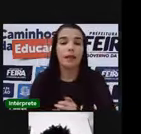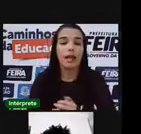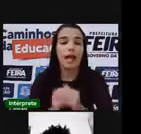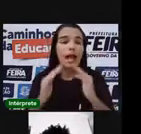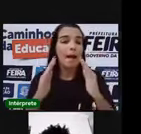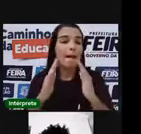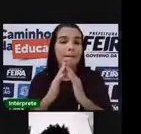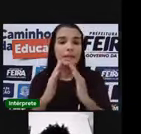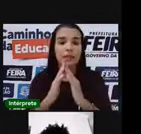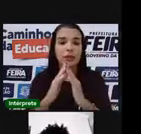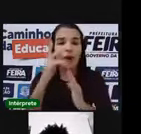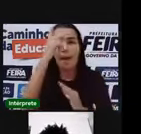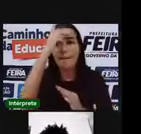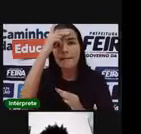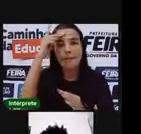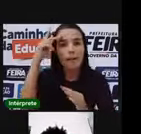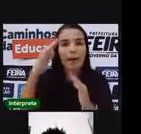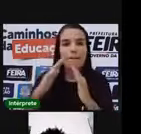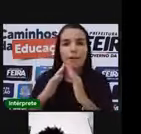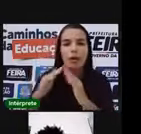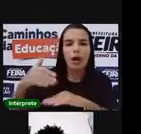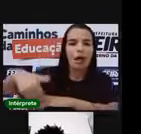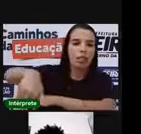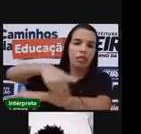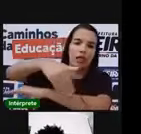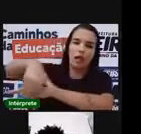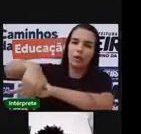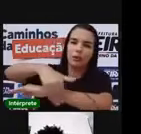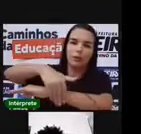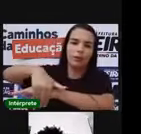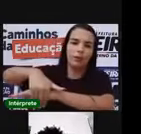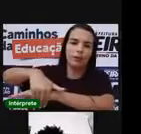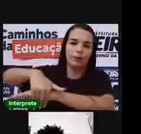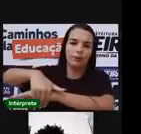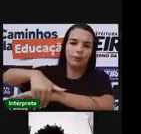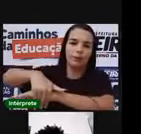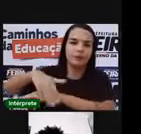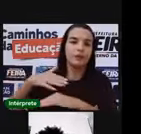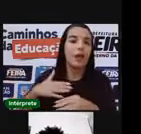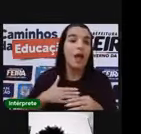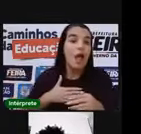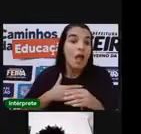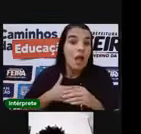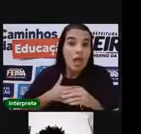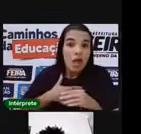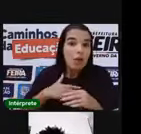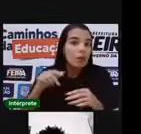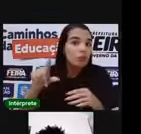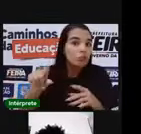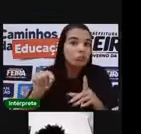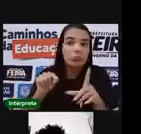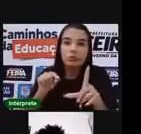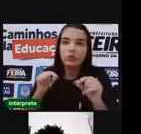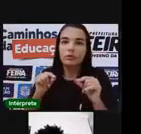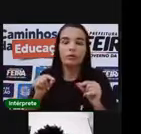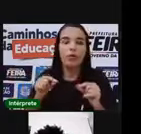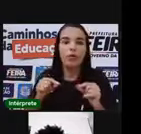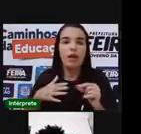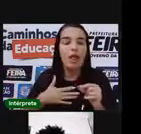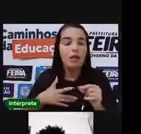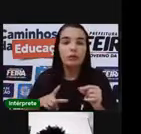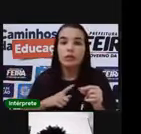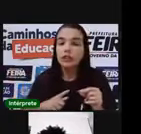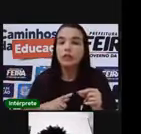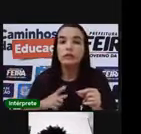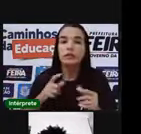a moradora da rua, olha, eu escolho, não é? Eu escolho e a mim foi garantido,